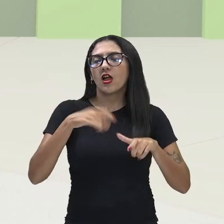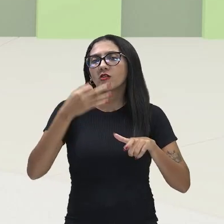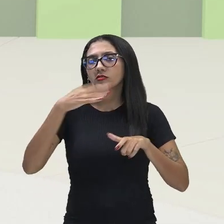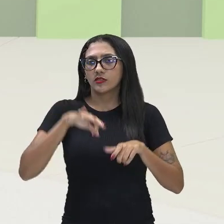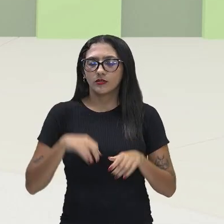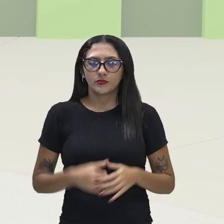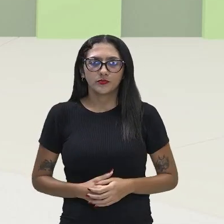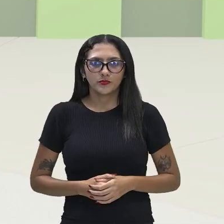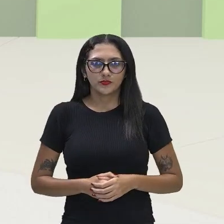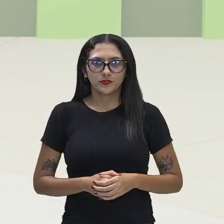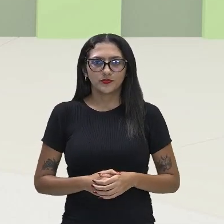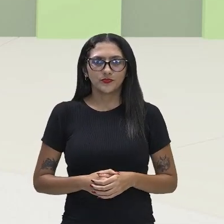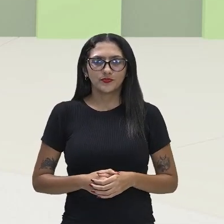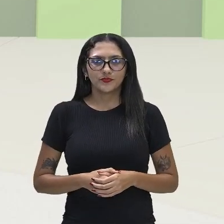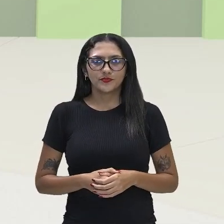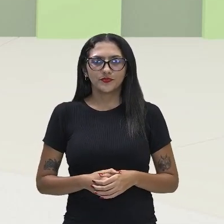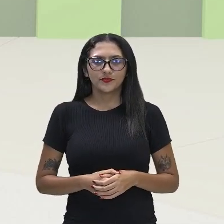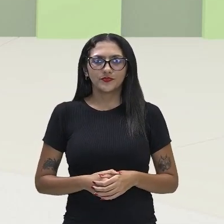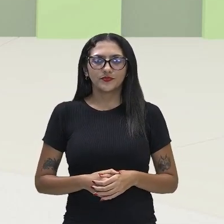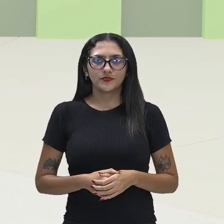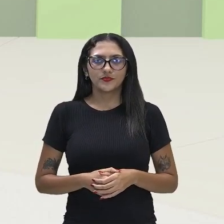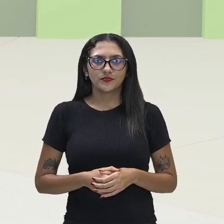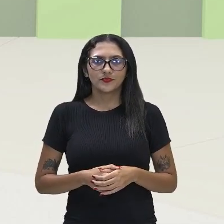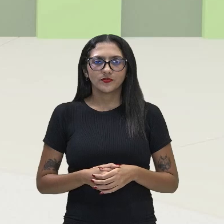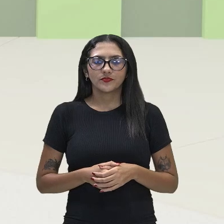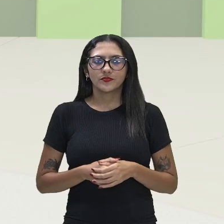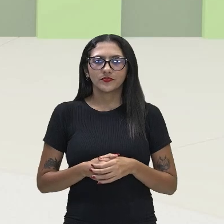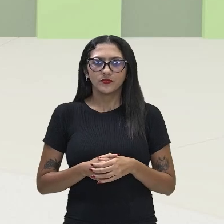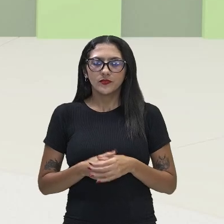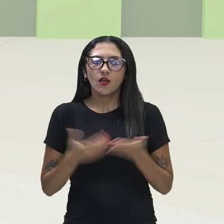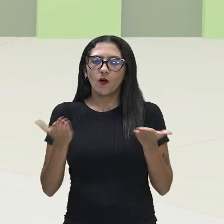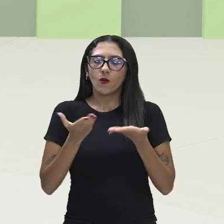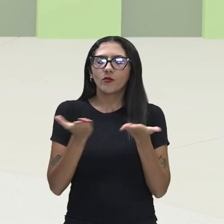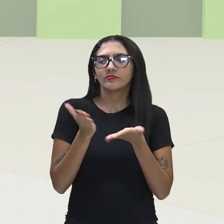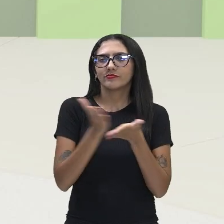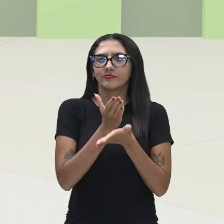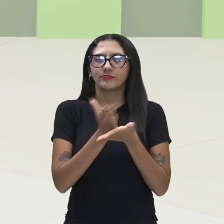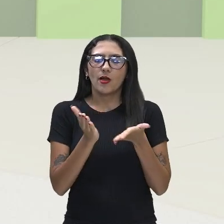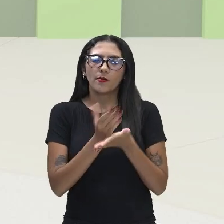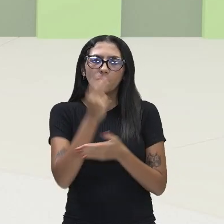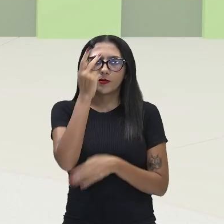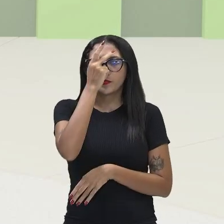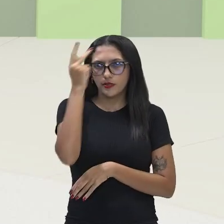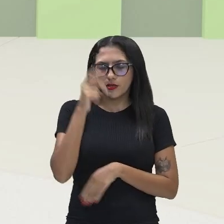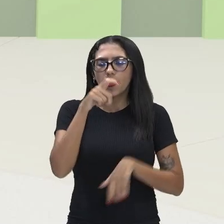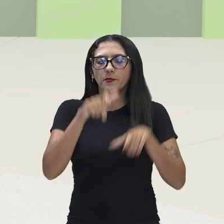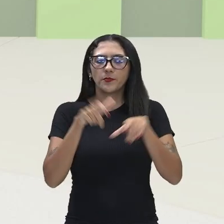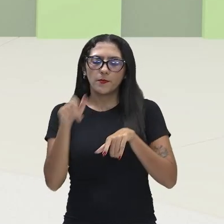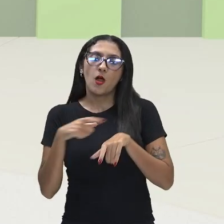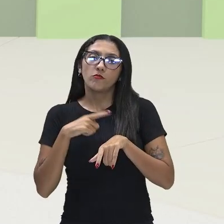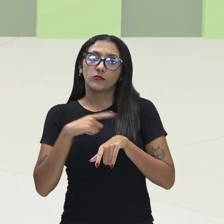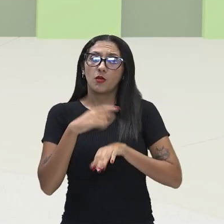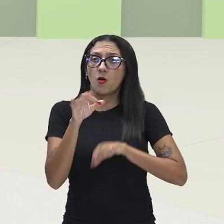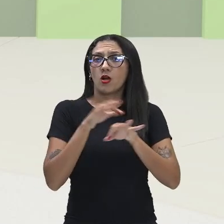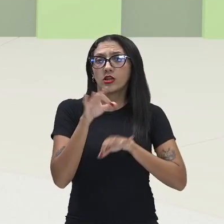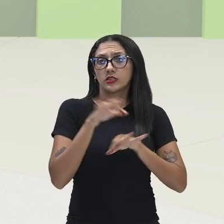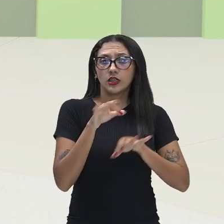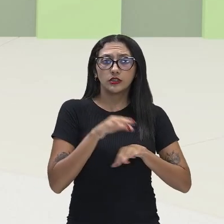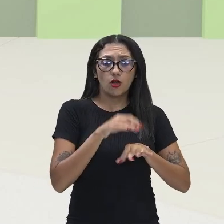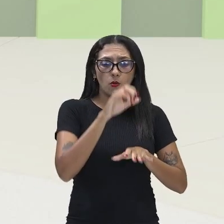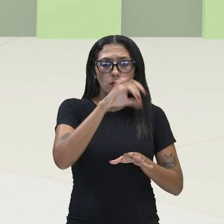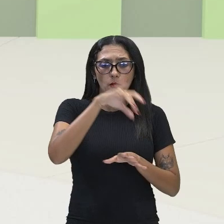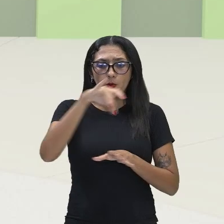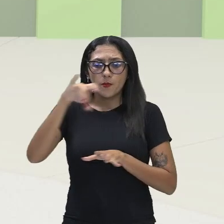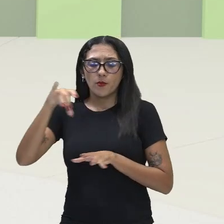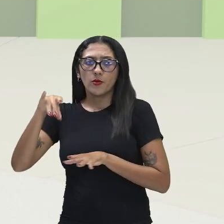hoje muitos moradores, né, fazem seleção